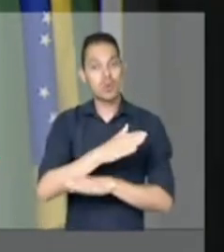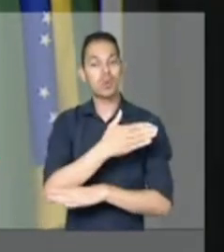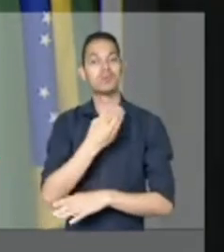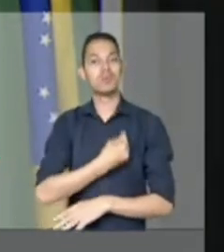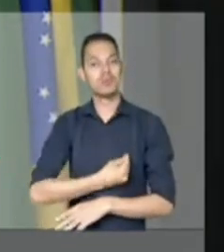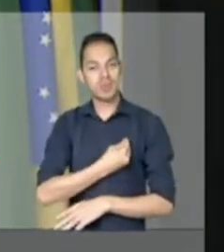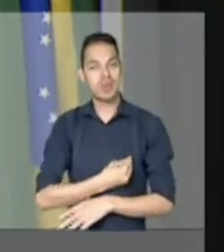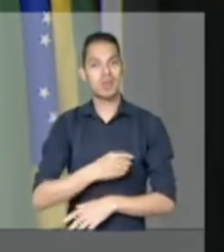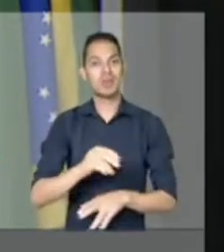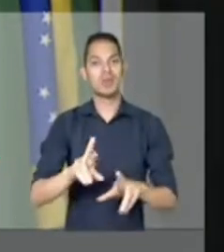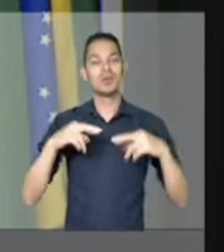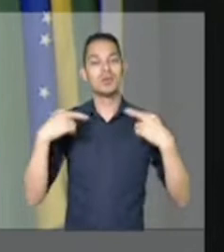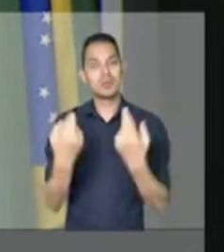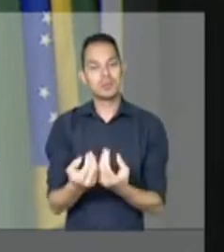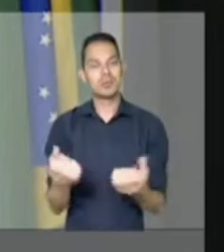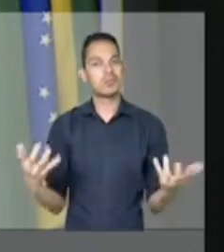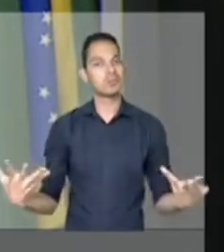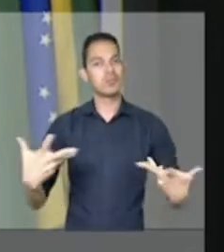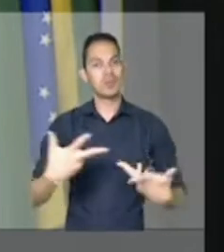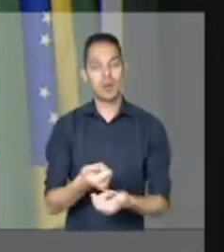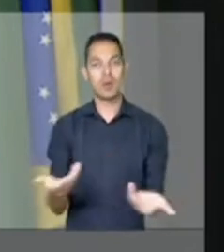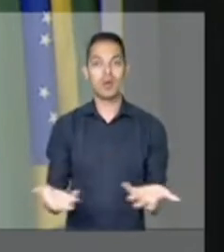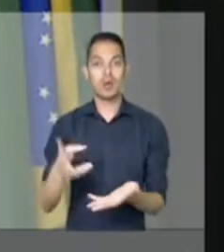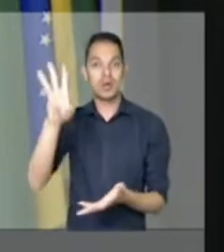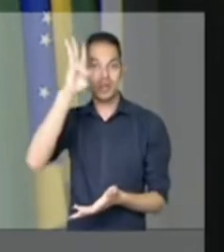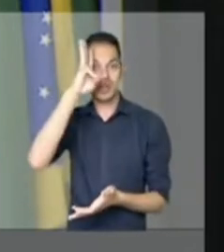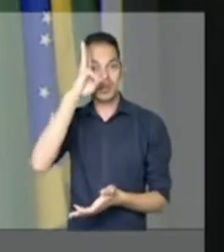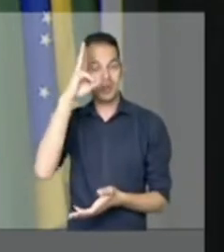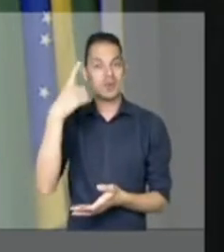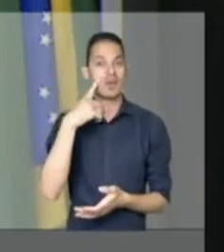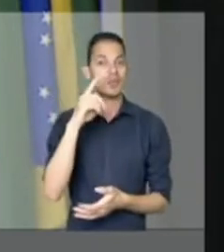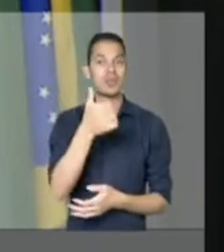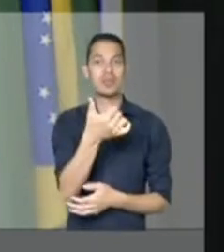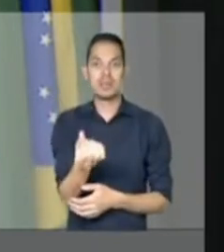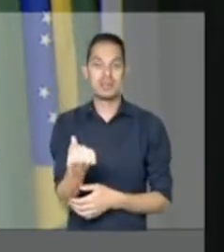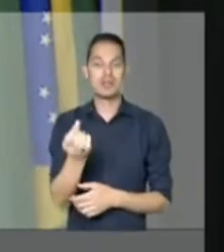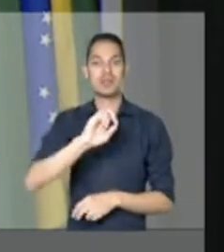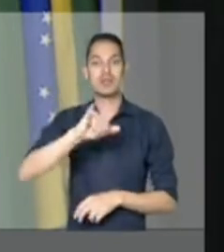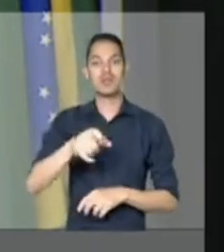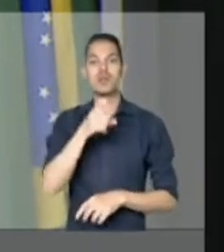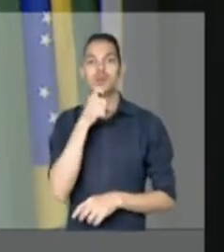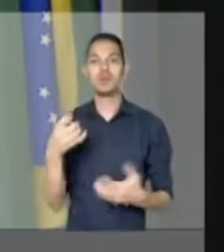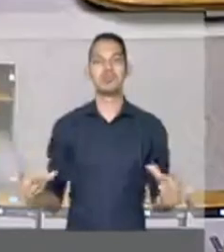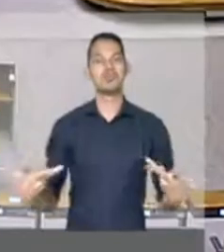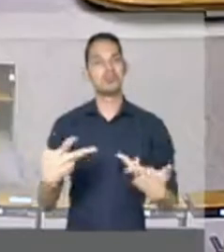sessão e que a gente faça dessa terça-feira, dia 16 de julho, muito proveitosa. Obrigado, presidente.